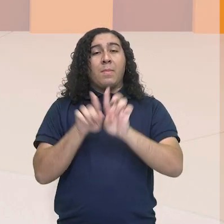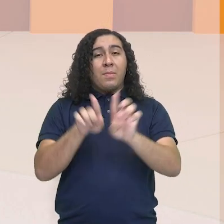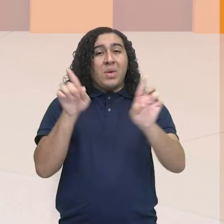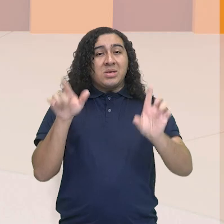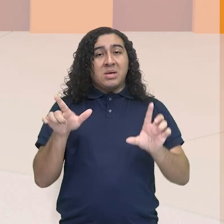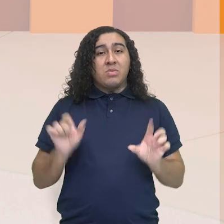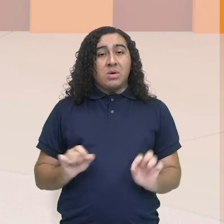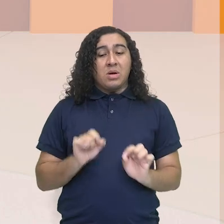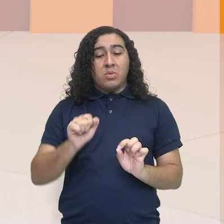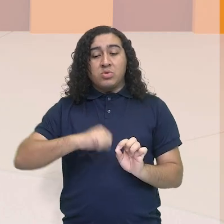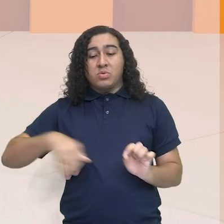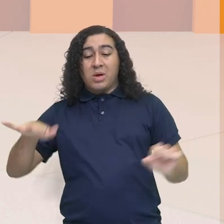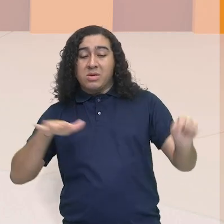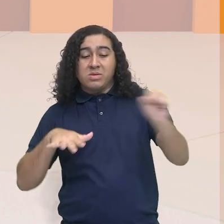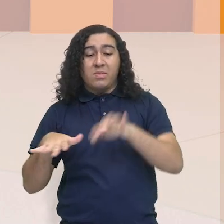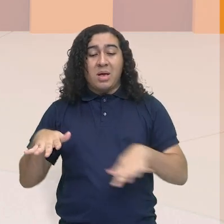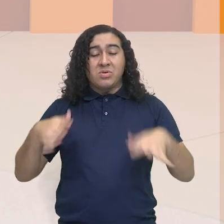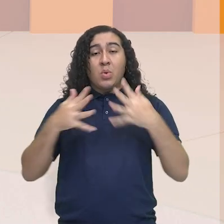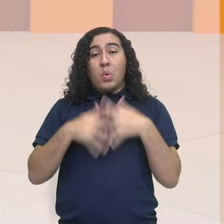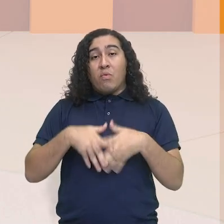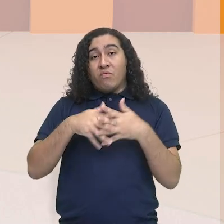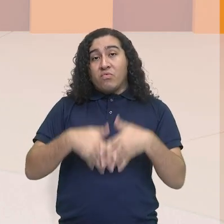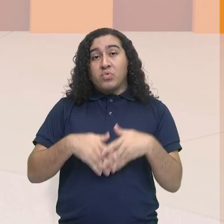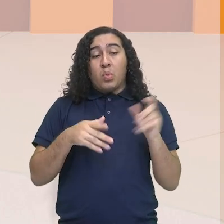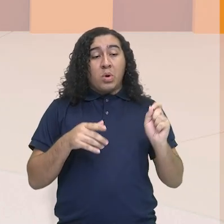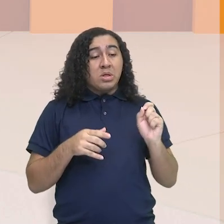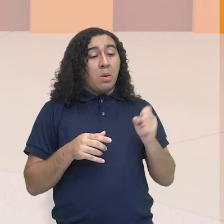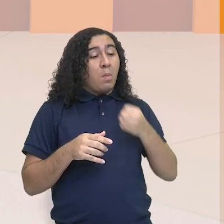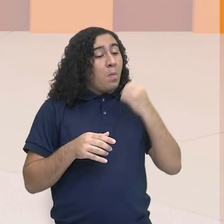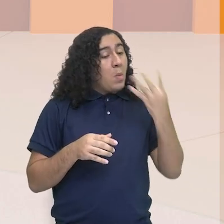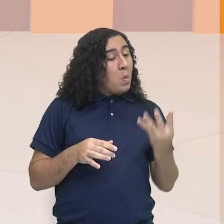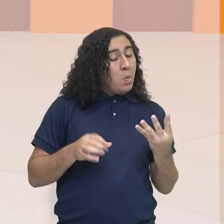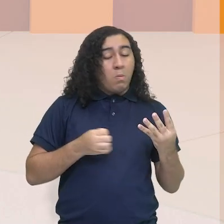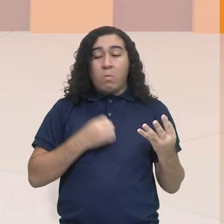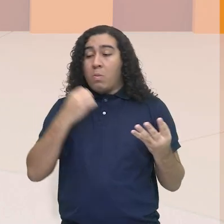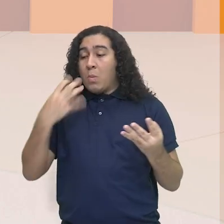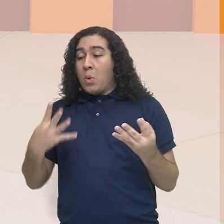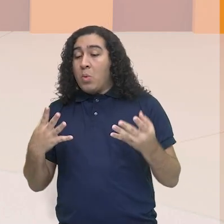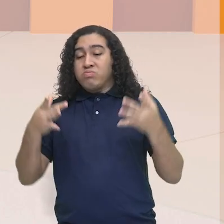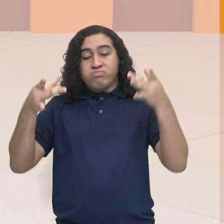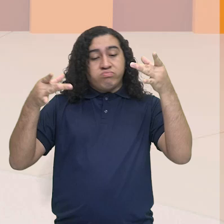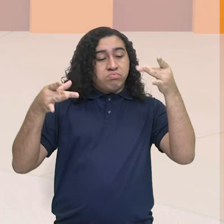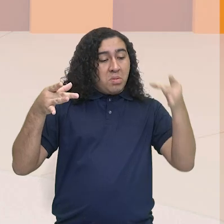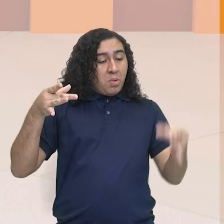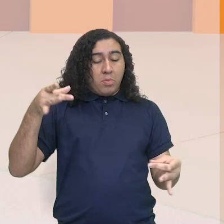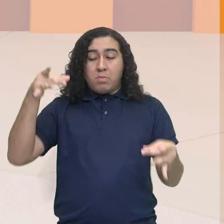é uma zona cinzenta, né? O que tem de bom na cidade, o que tem de bom no campo, o